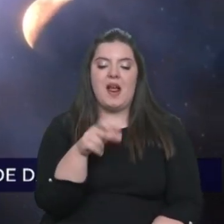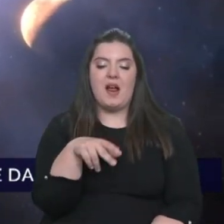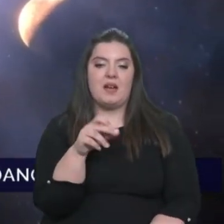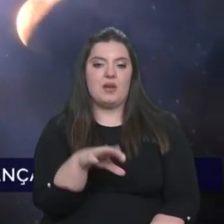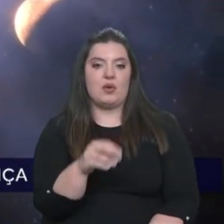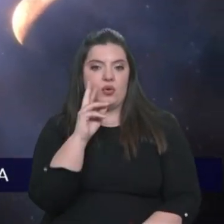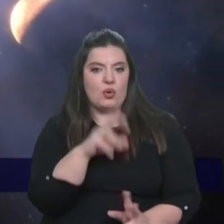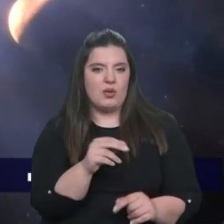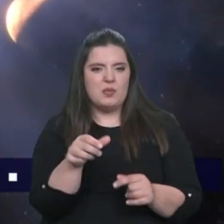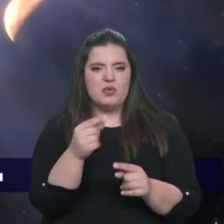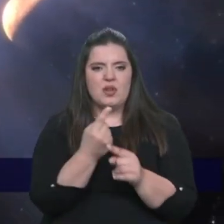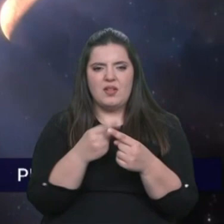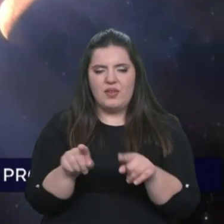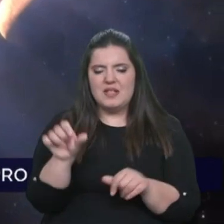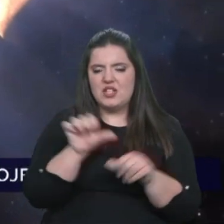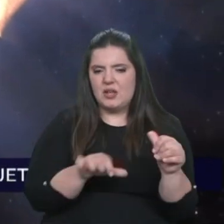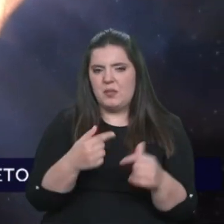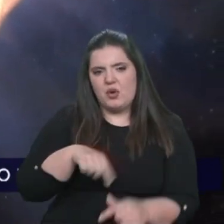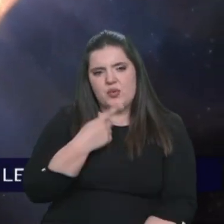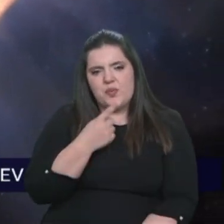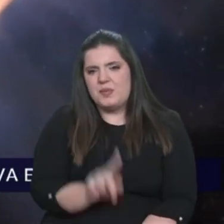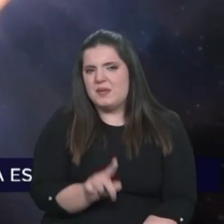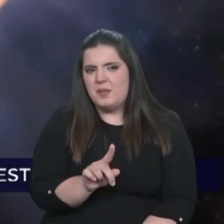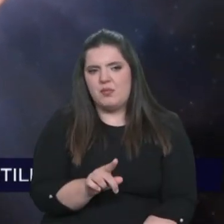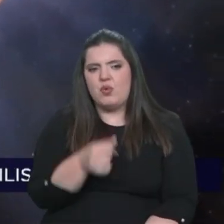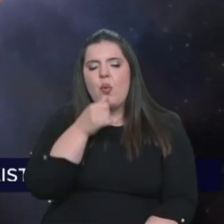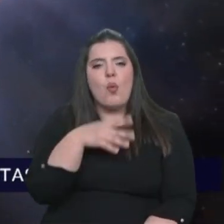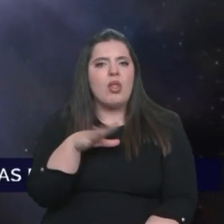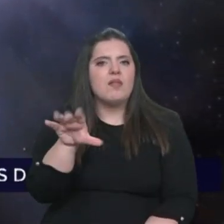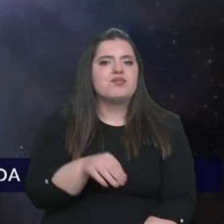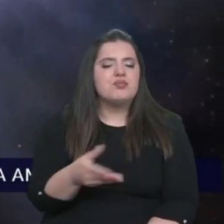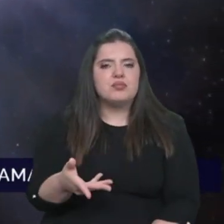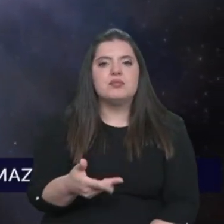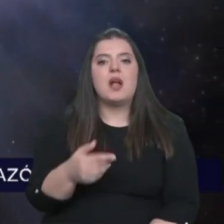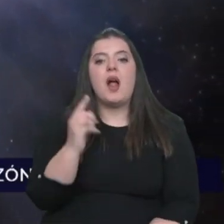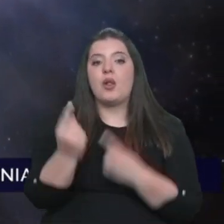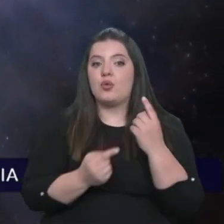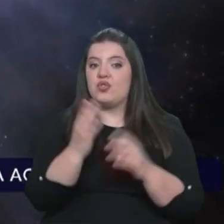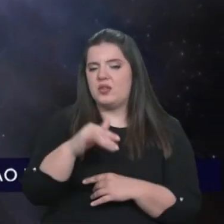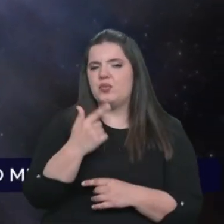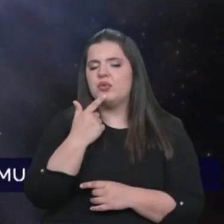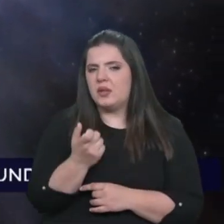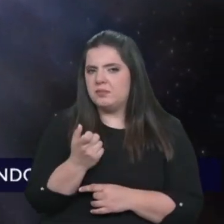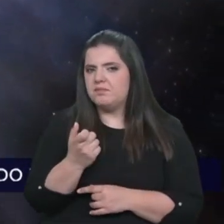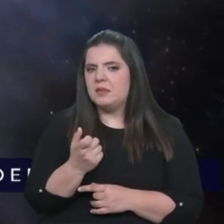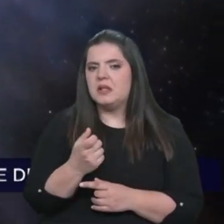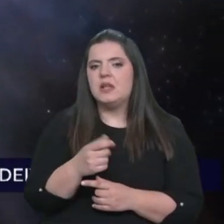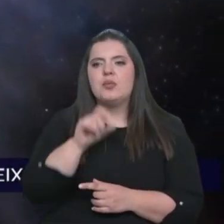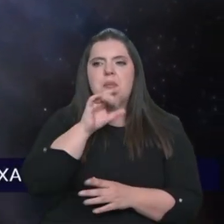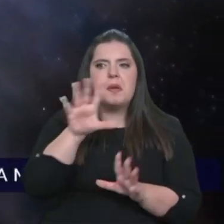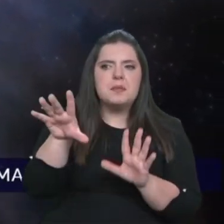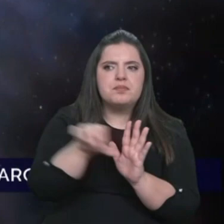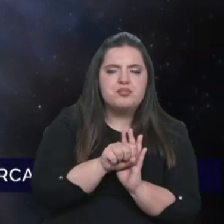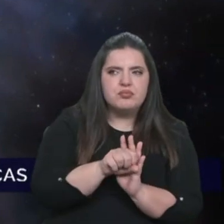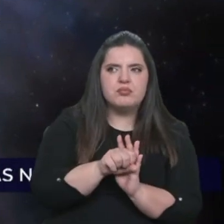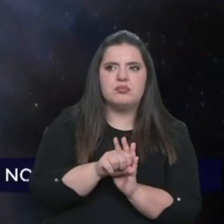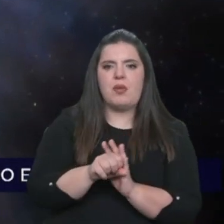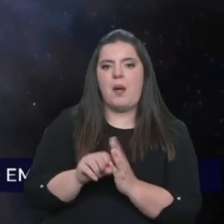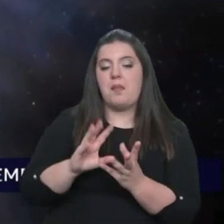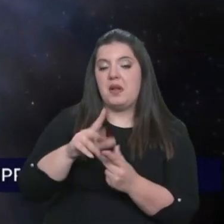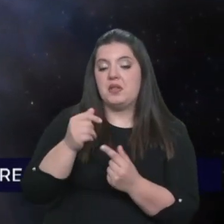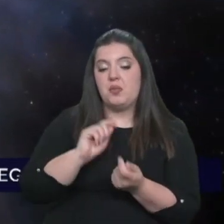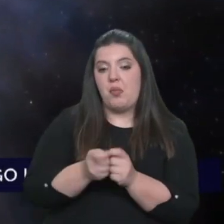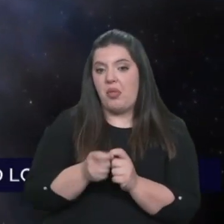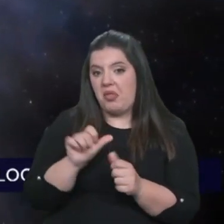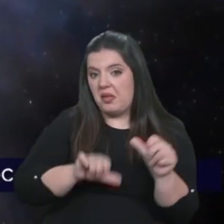diferenças químicas que nós não percebemos de onde é que aquilo vem. Alguns cientistas começaram por perguntar: será que estas estrelas comem planetas? E, portanto, isso altera a sua